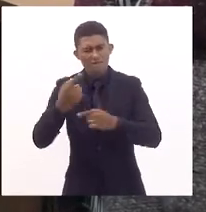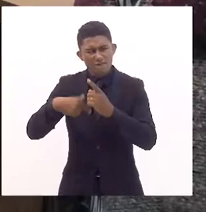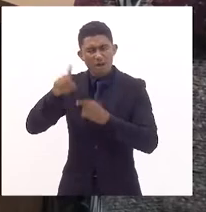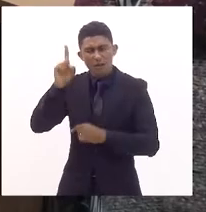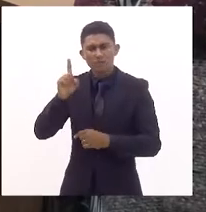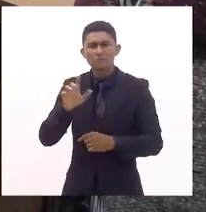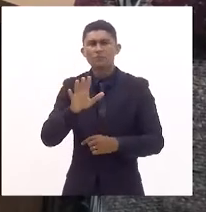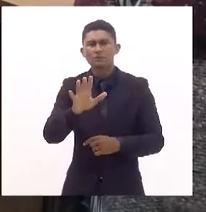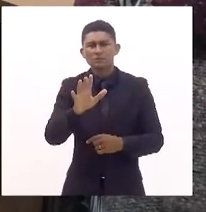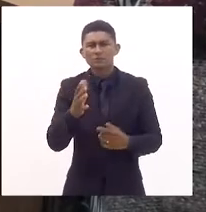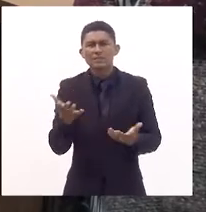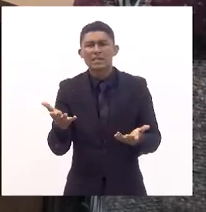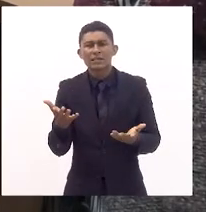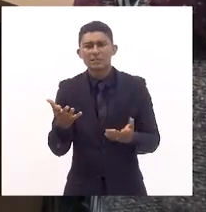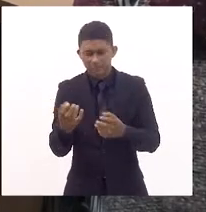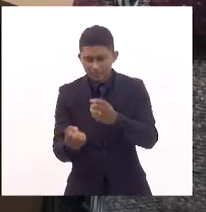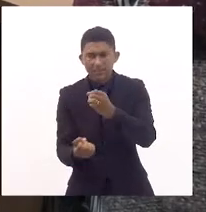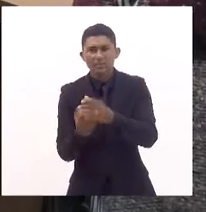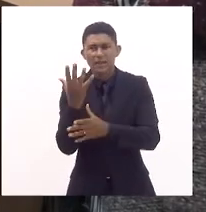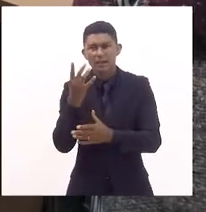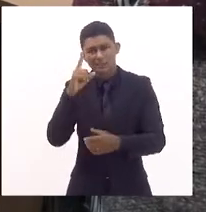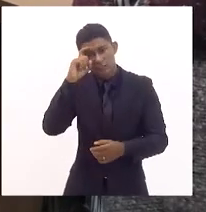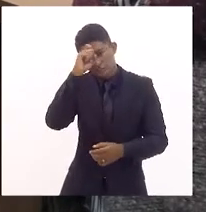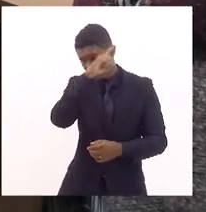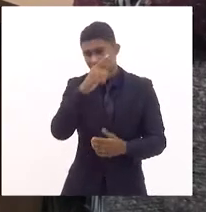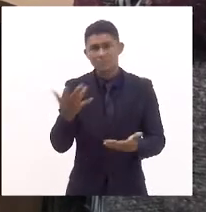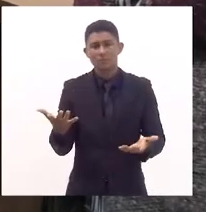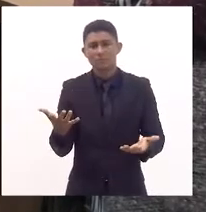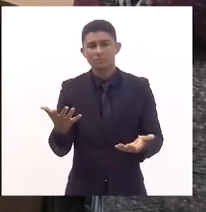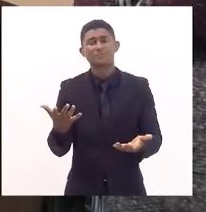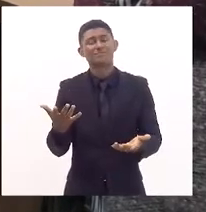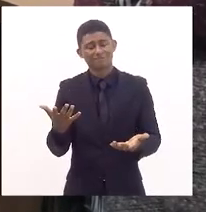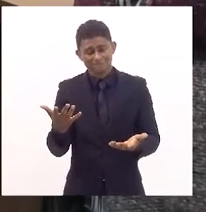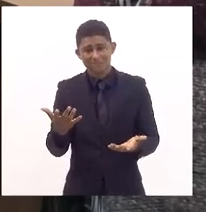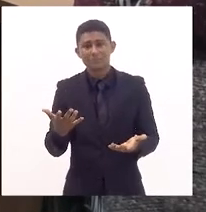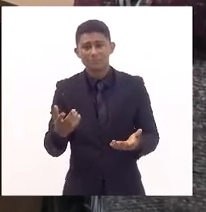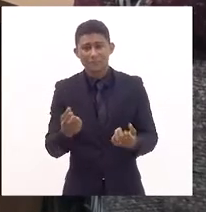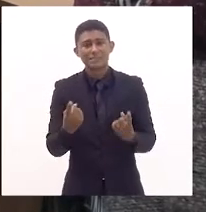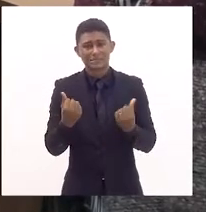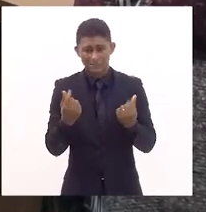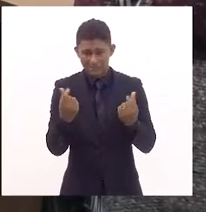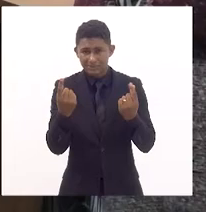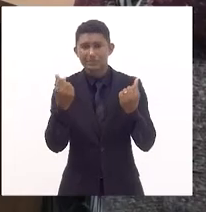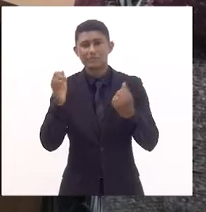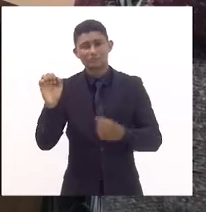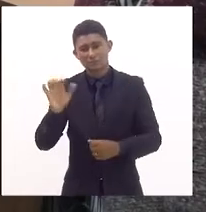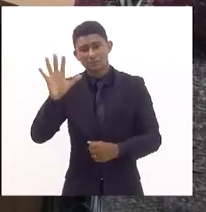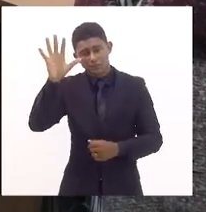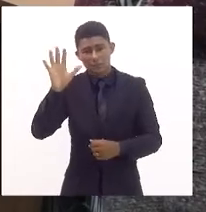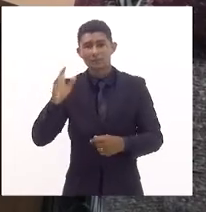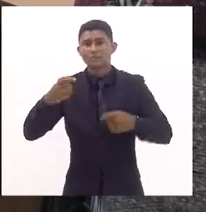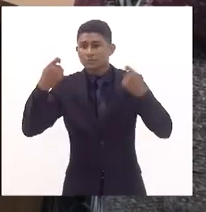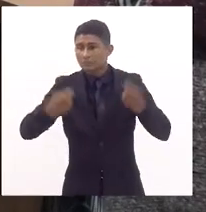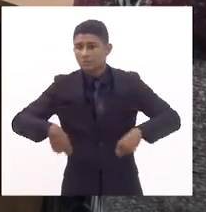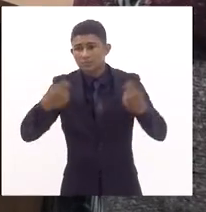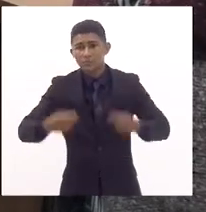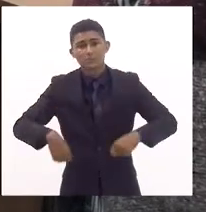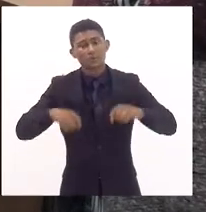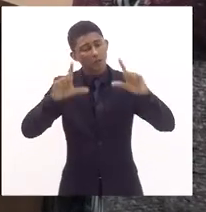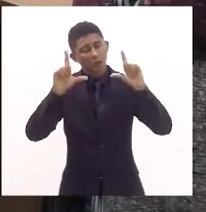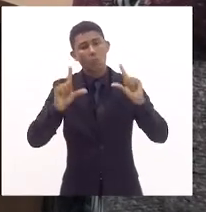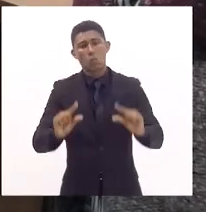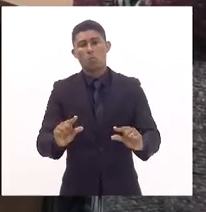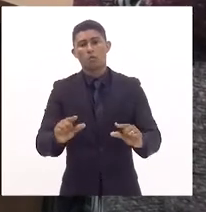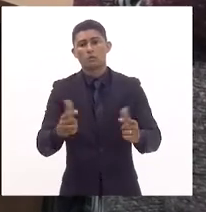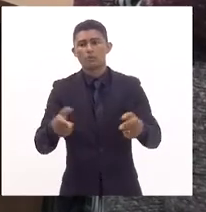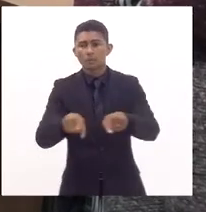muito difícil criar e manter. É muita burocracia, muito custo. A gente tem que reduzir a burocracia